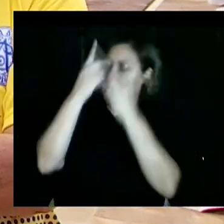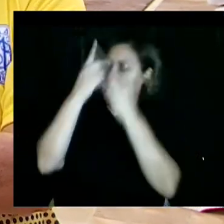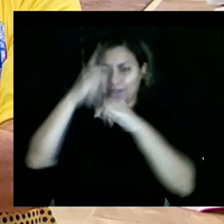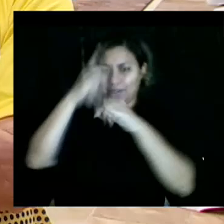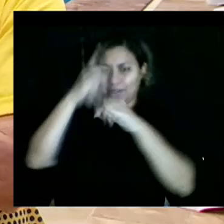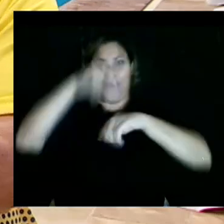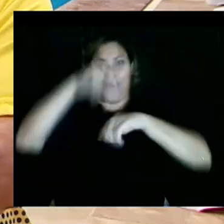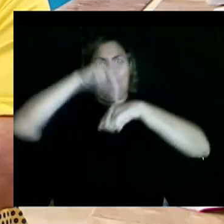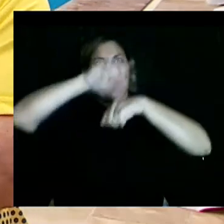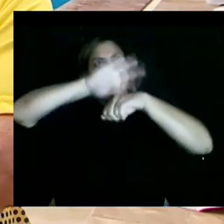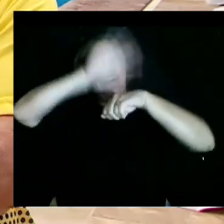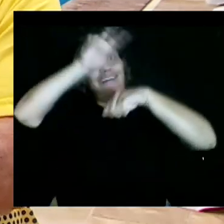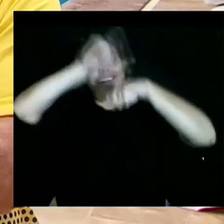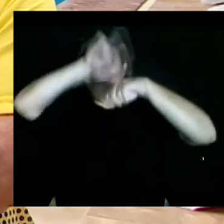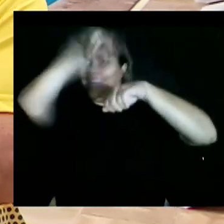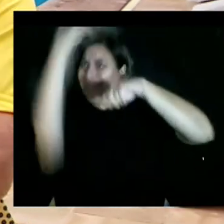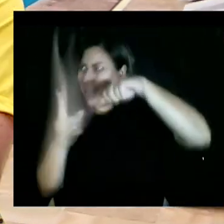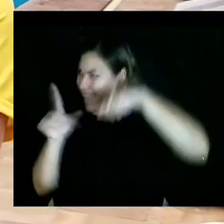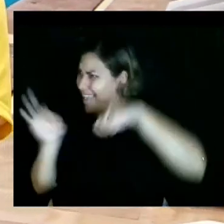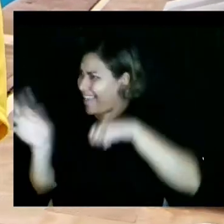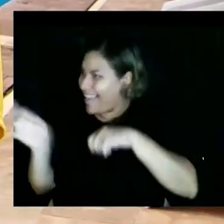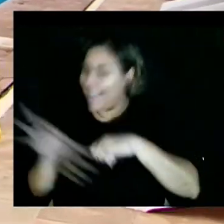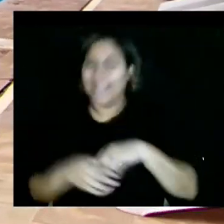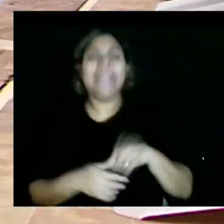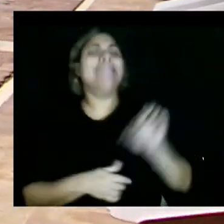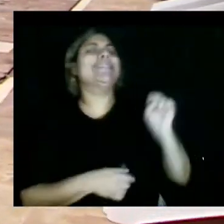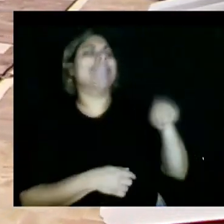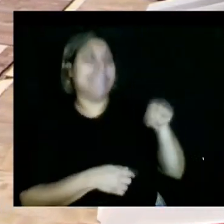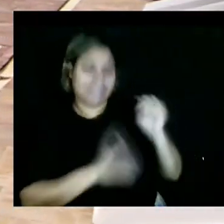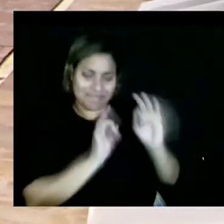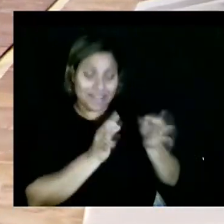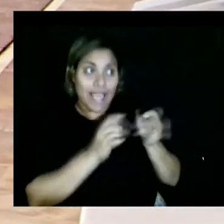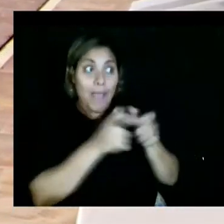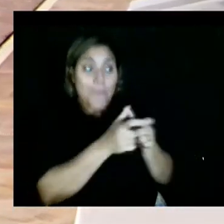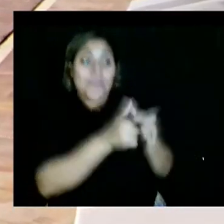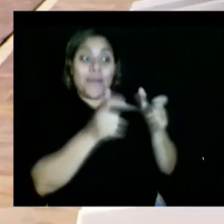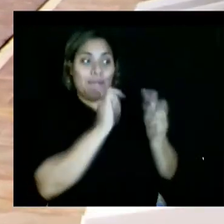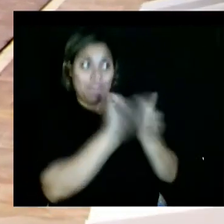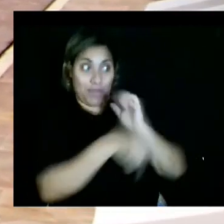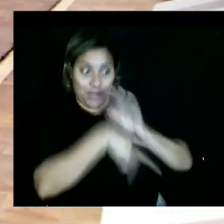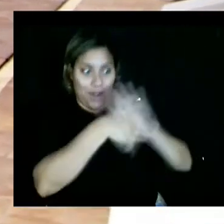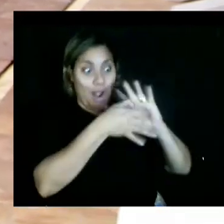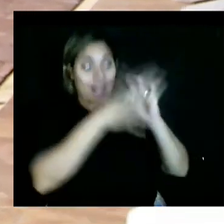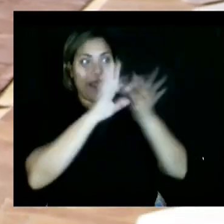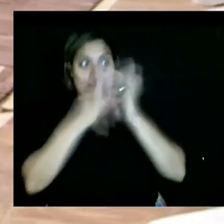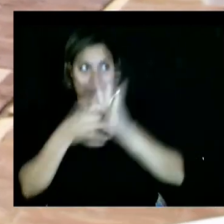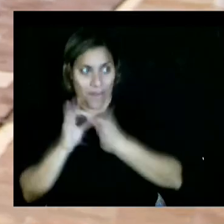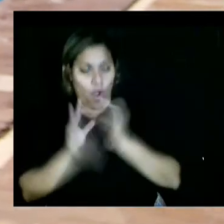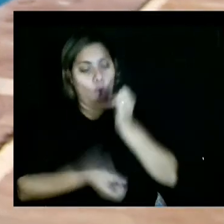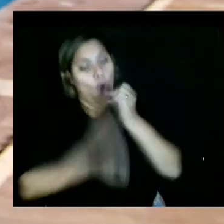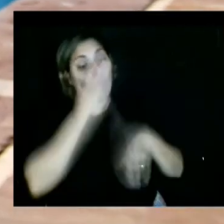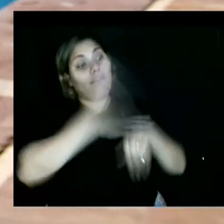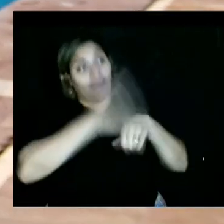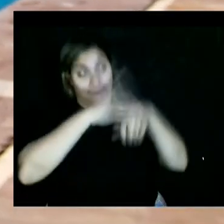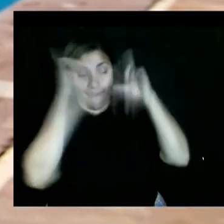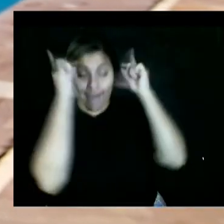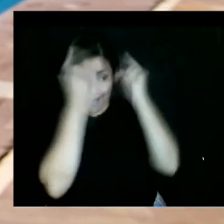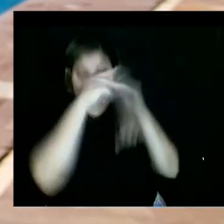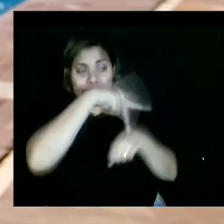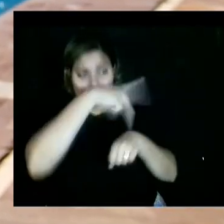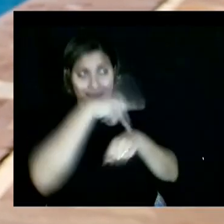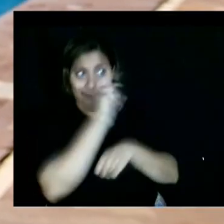aí? Exatamente. A maioria dos esportes olímpicos tem origem grega, e depois sim